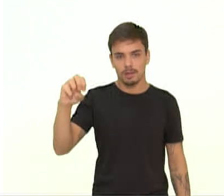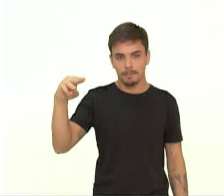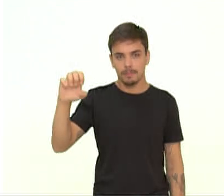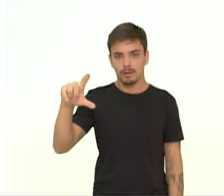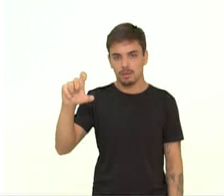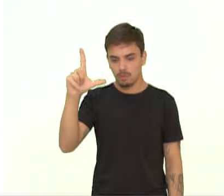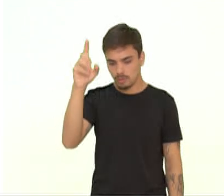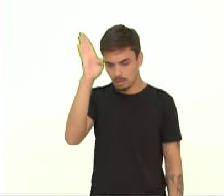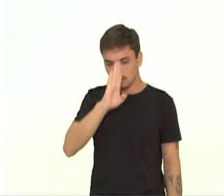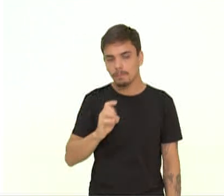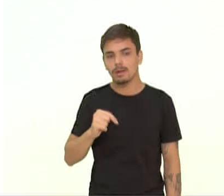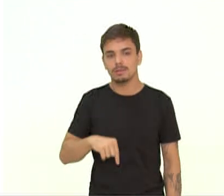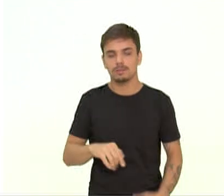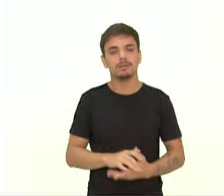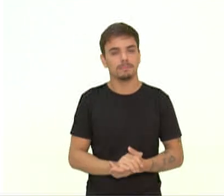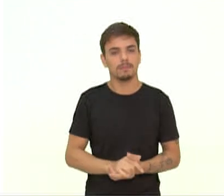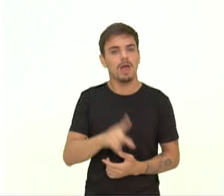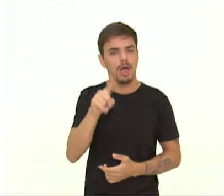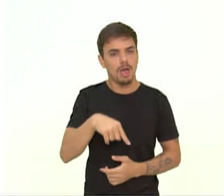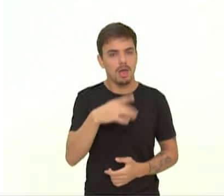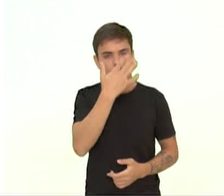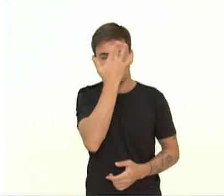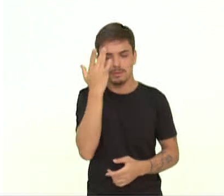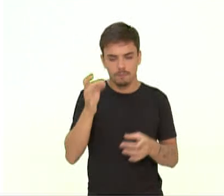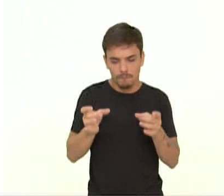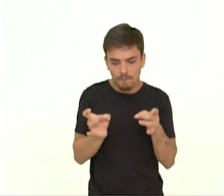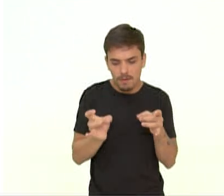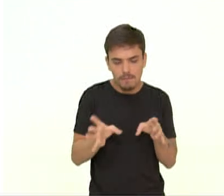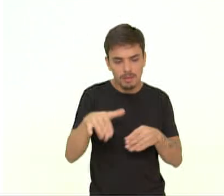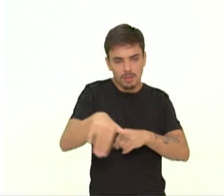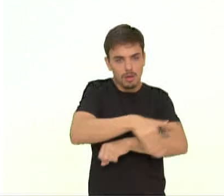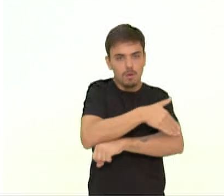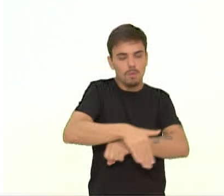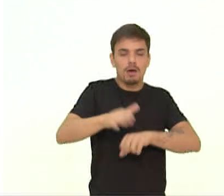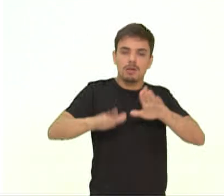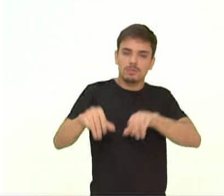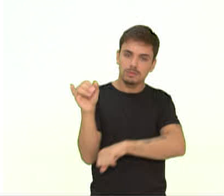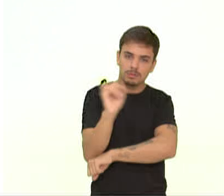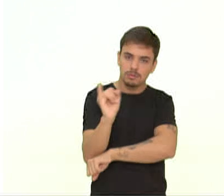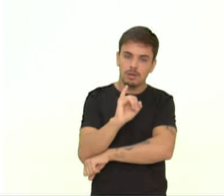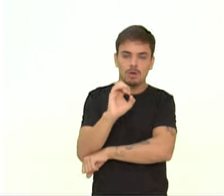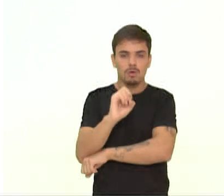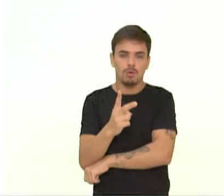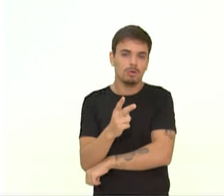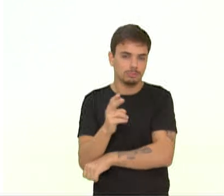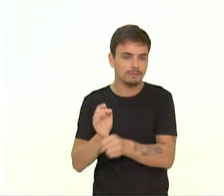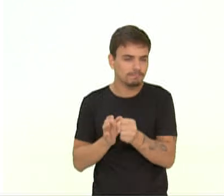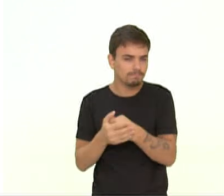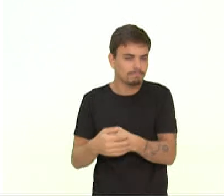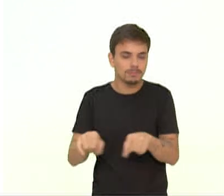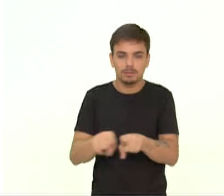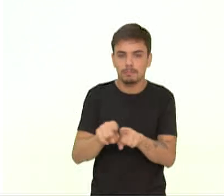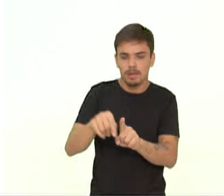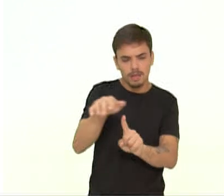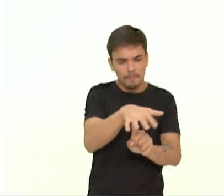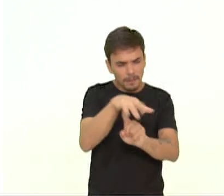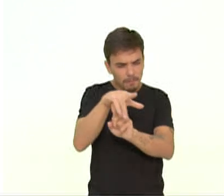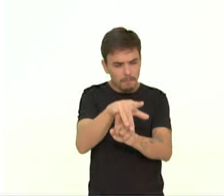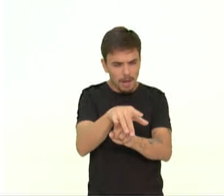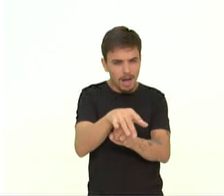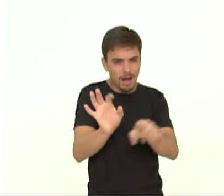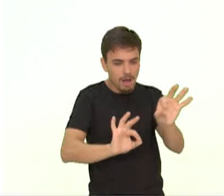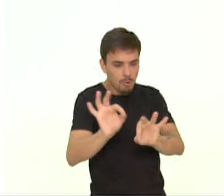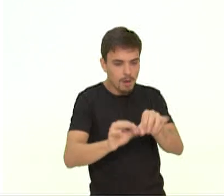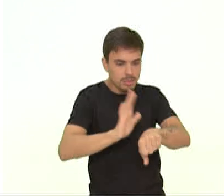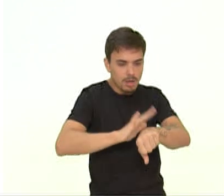camelô ou marreteiro. É um comerciante da rua, às vezes informal ou clandestino, com banca improvisada, em especial